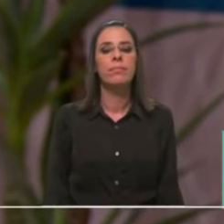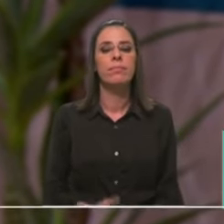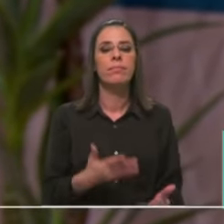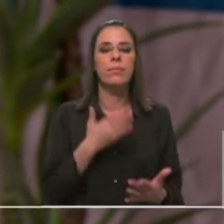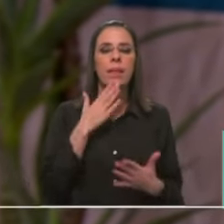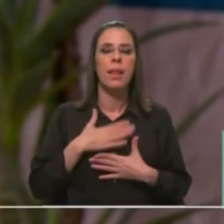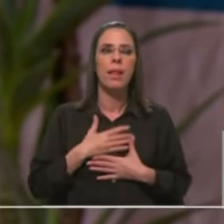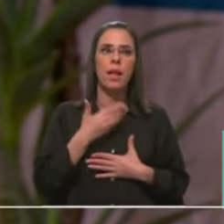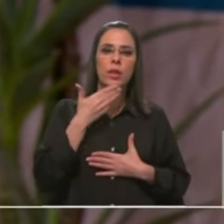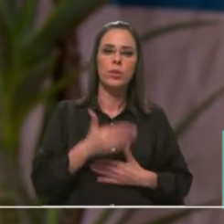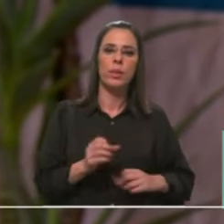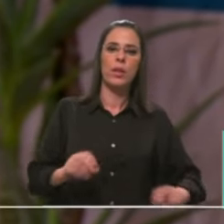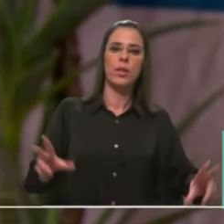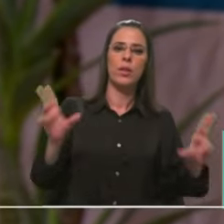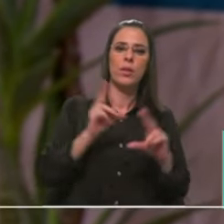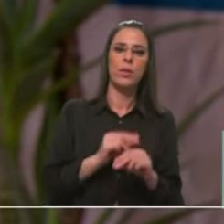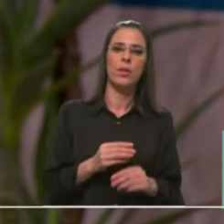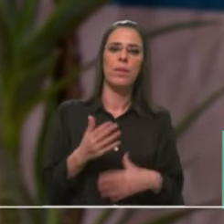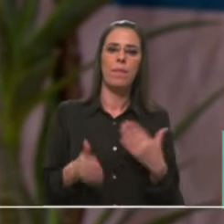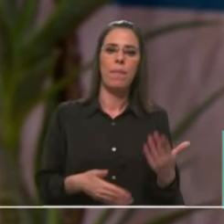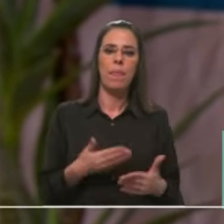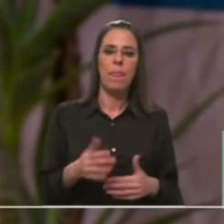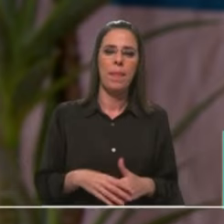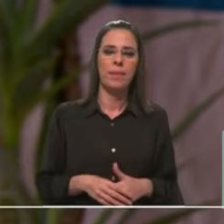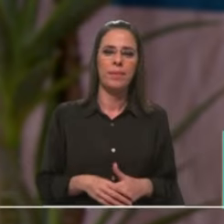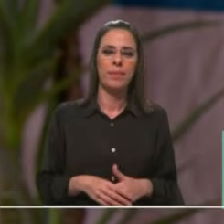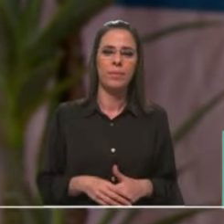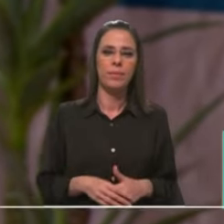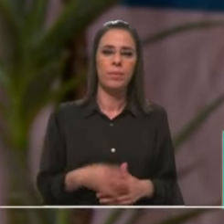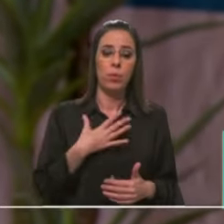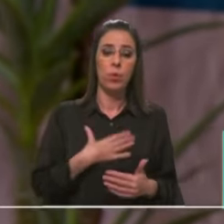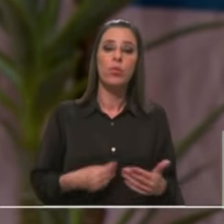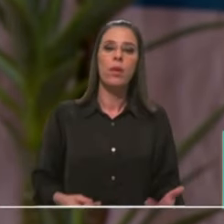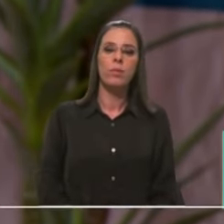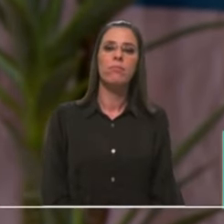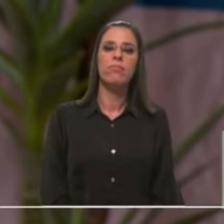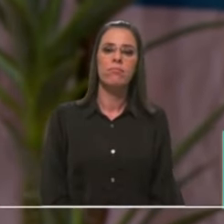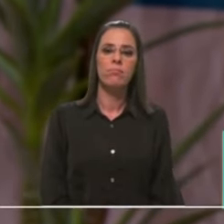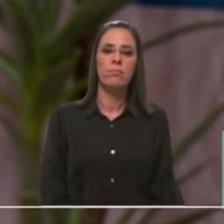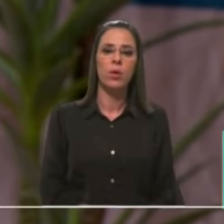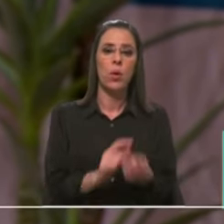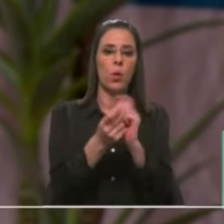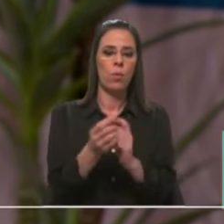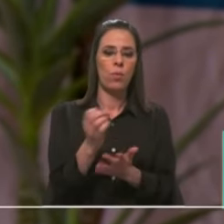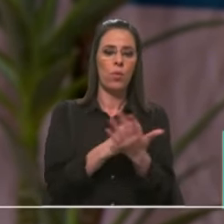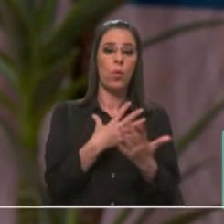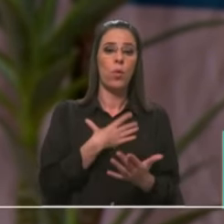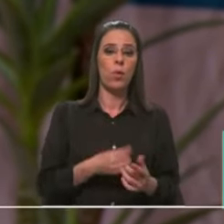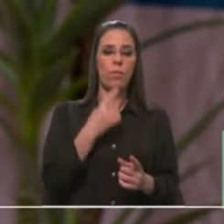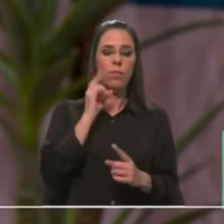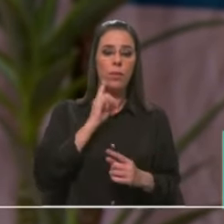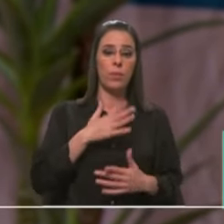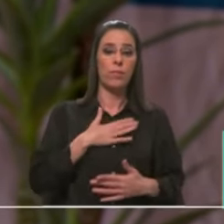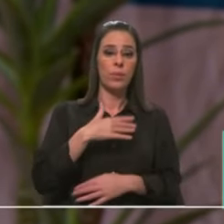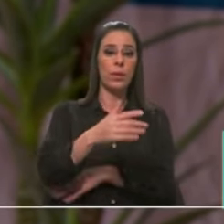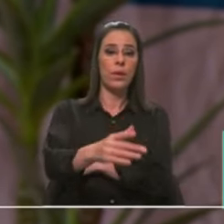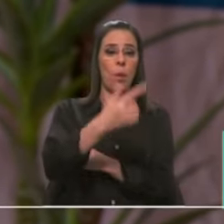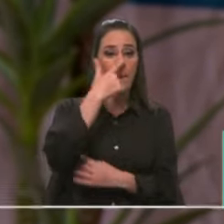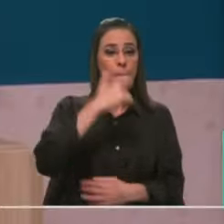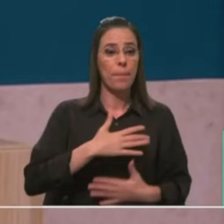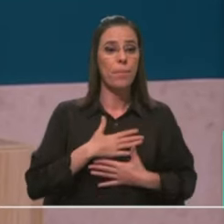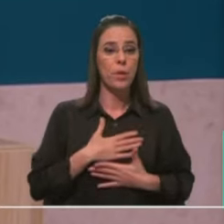lá também ganhei muitas experiências novas depois enfim depois eu gostei muito gostei muito não mudava nada gostei muito foi muito importante para mim enquanto